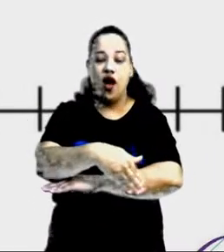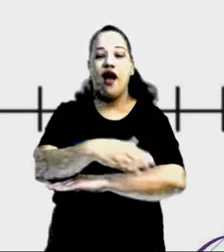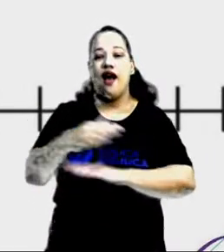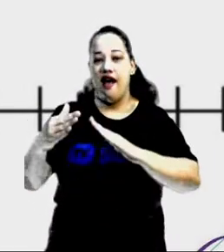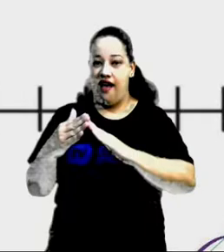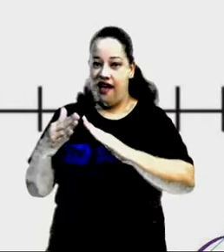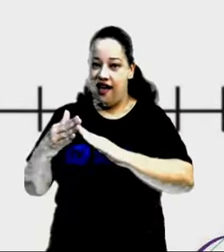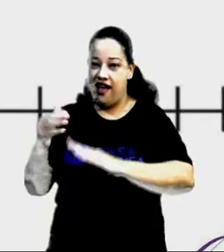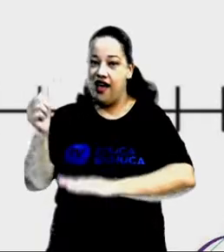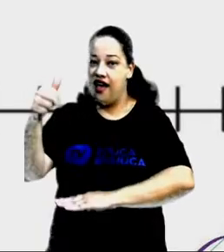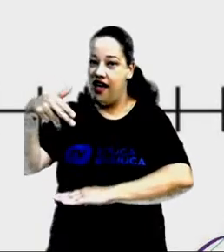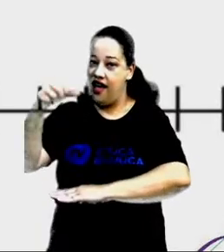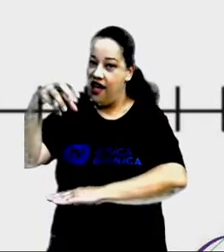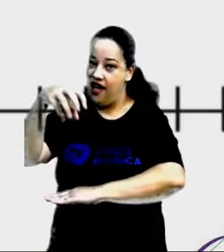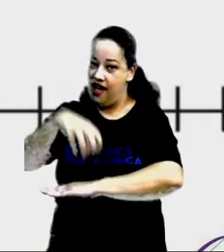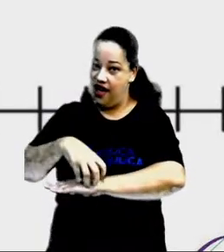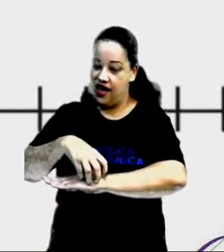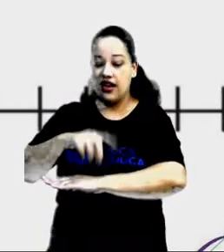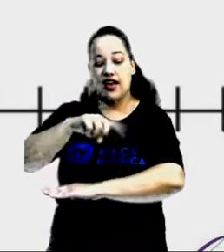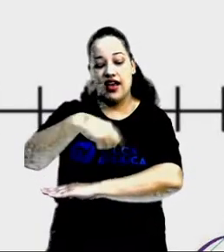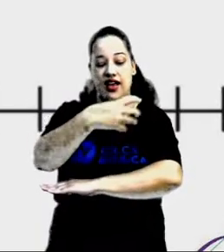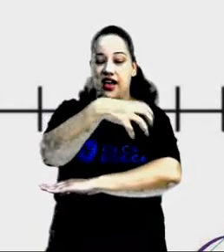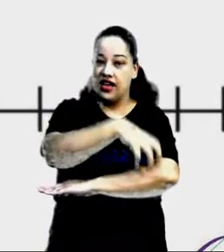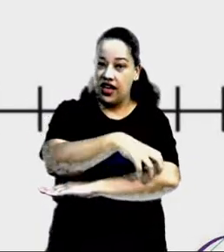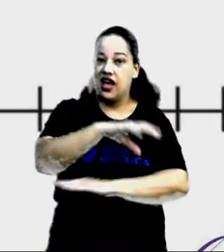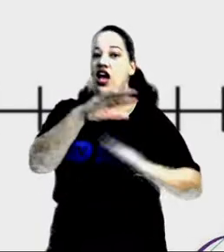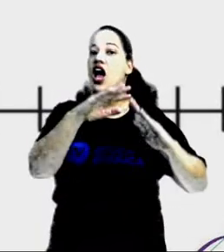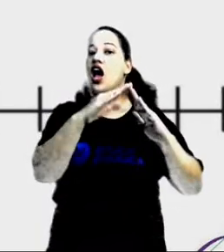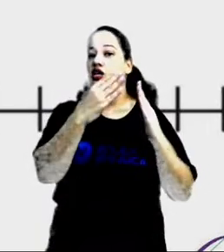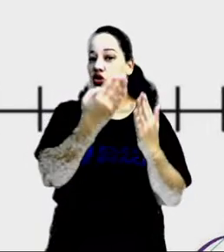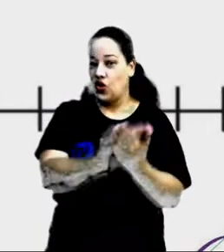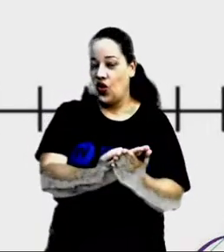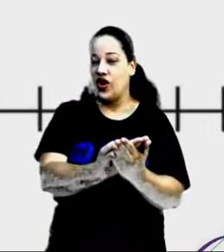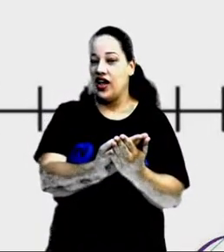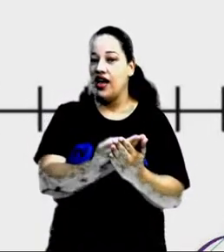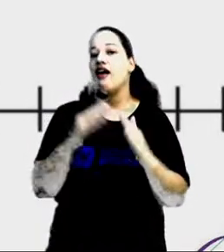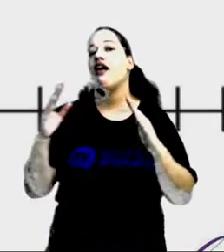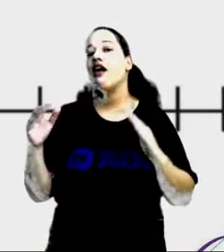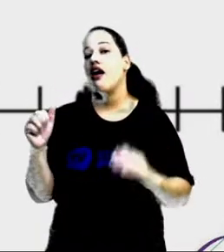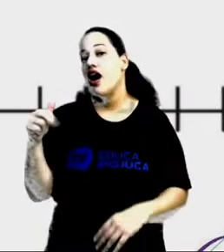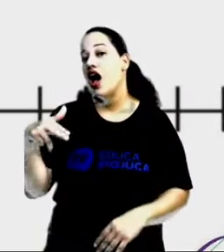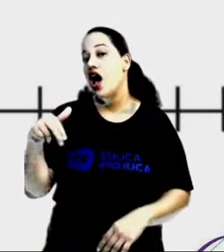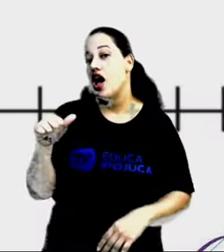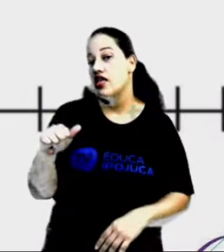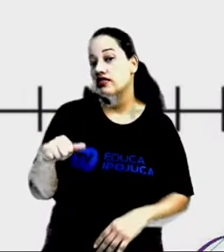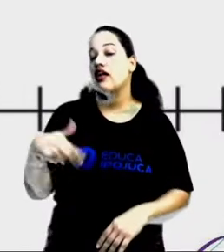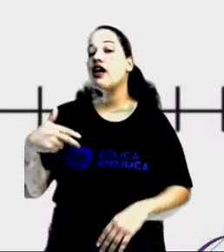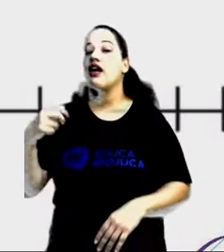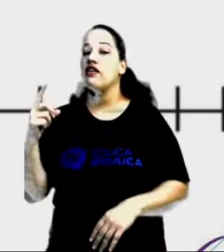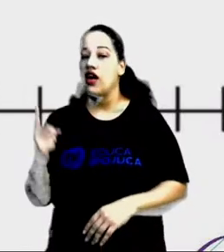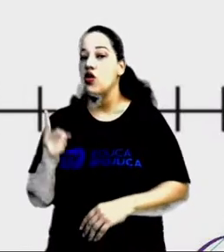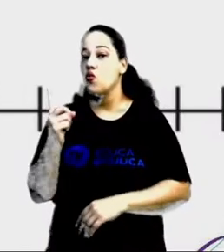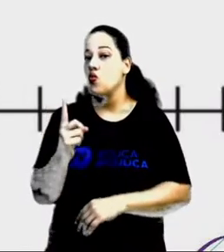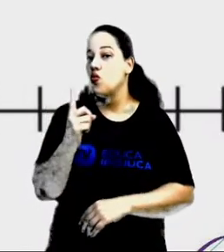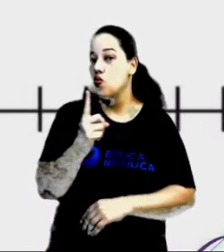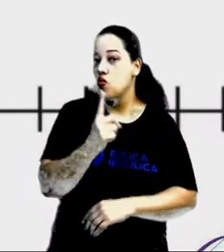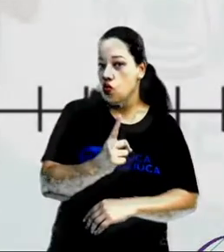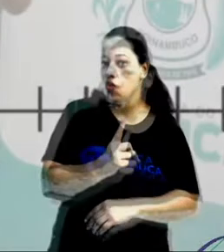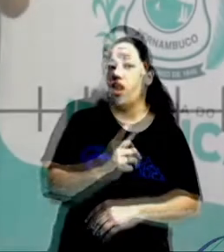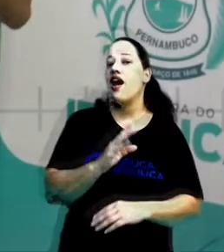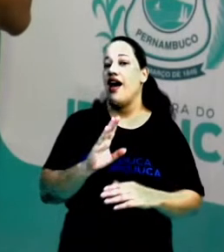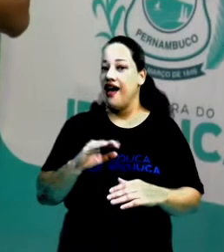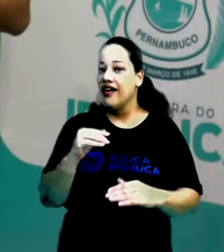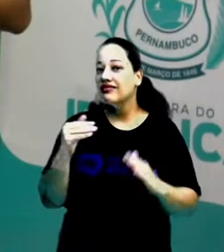Ana tem uma escola. Ana vai para a sua casa de um em um na reta